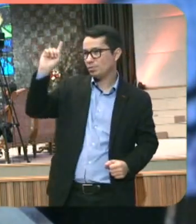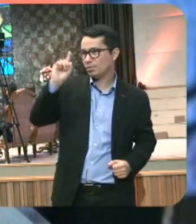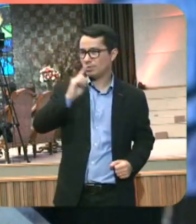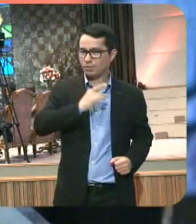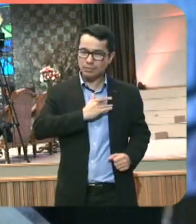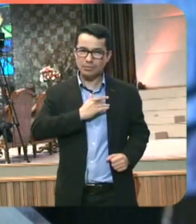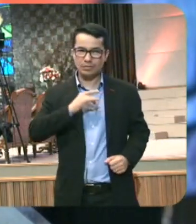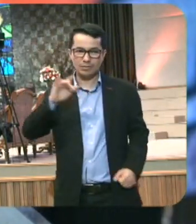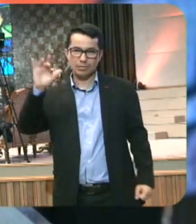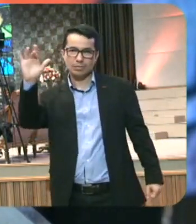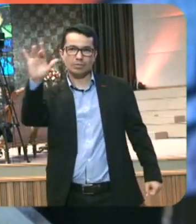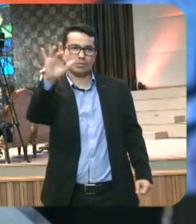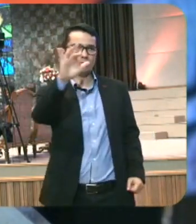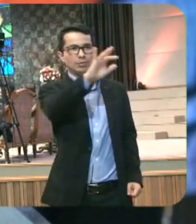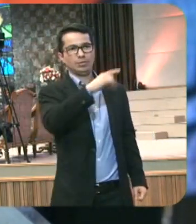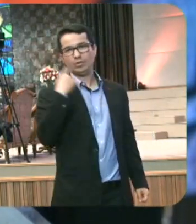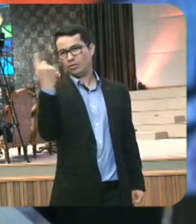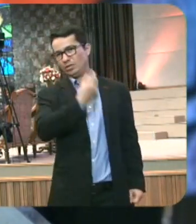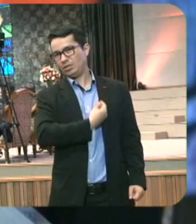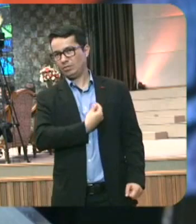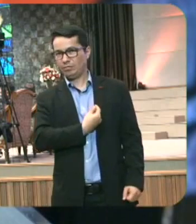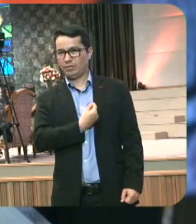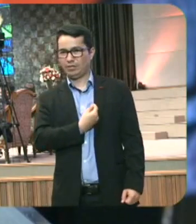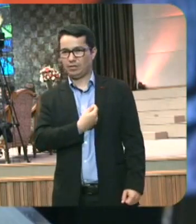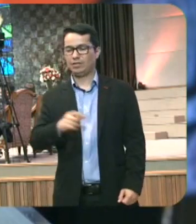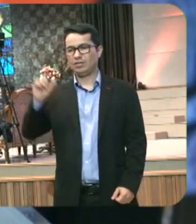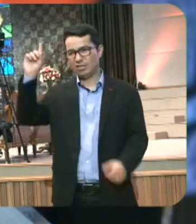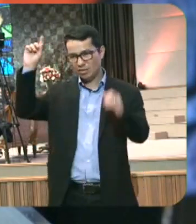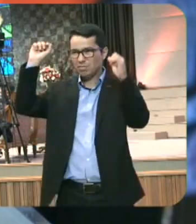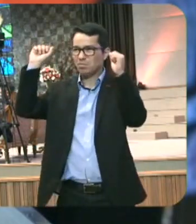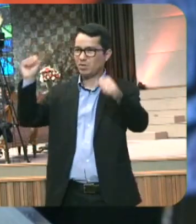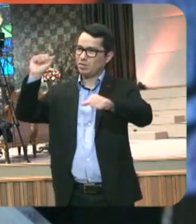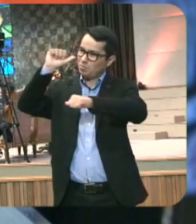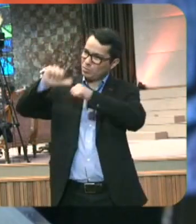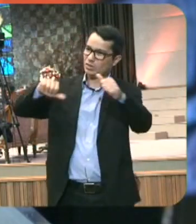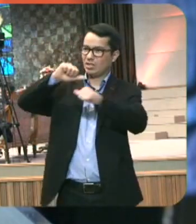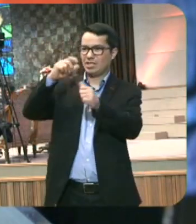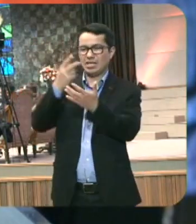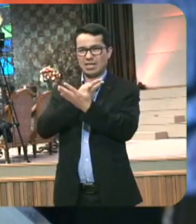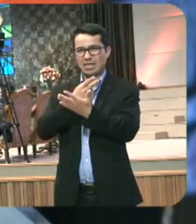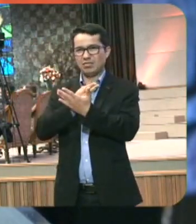os erros da gente e transformar em bênção. Agora,